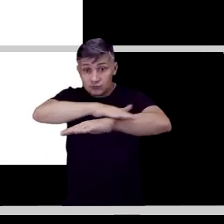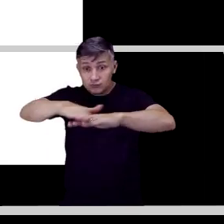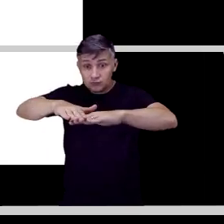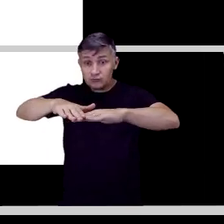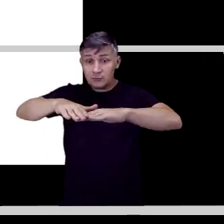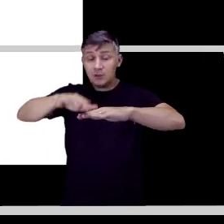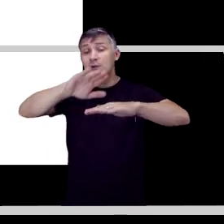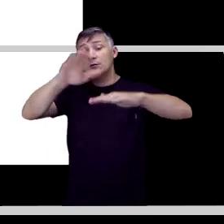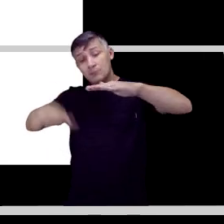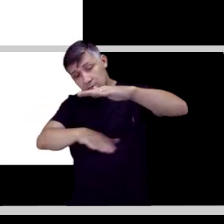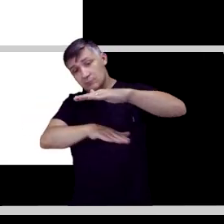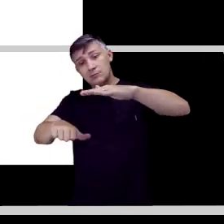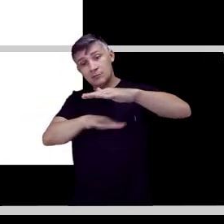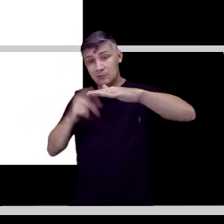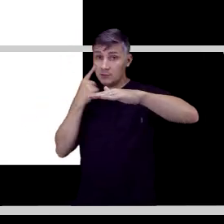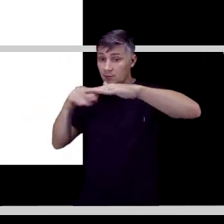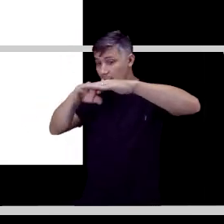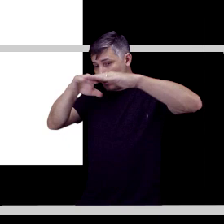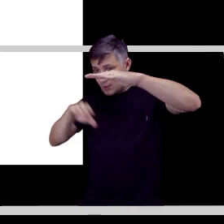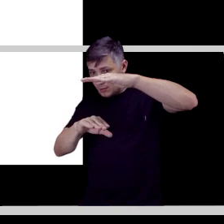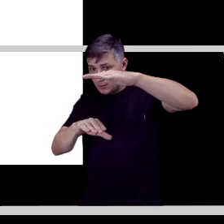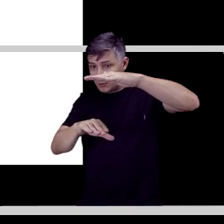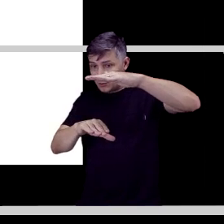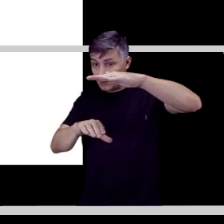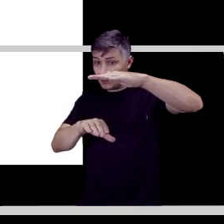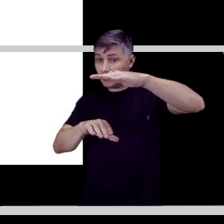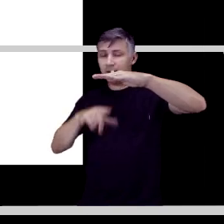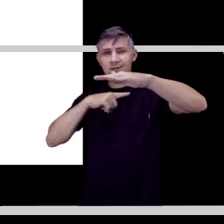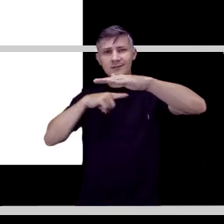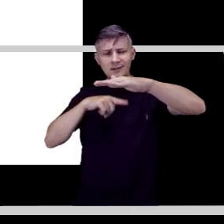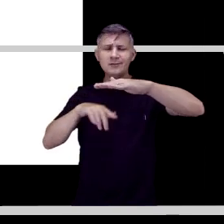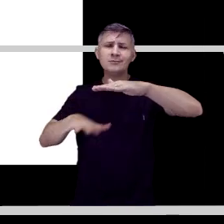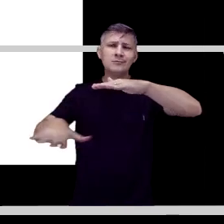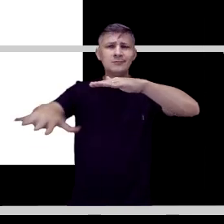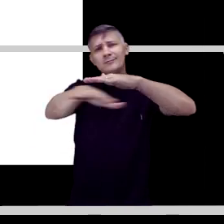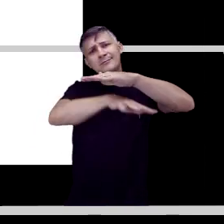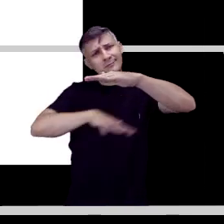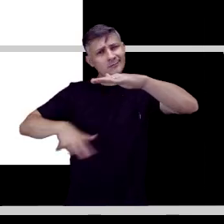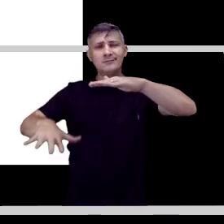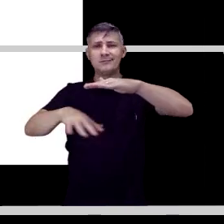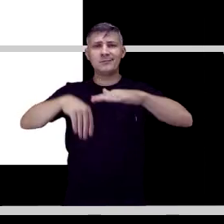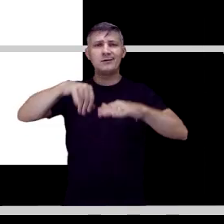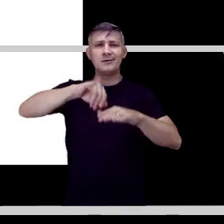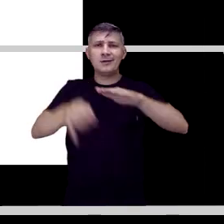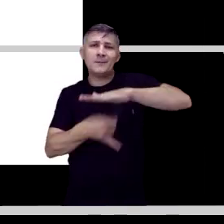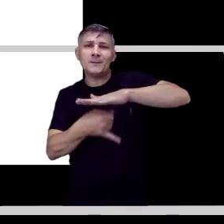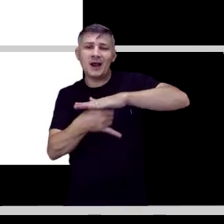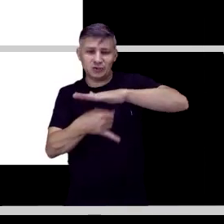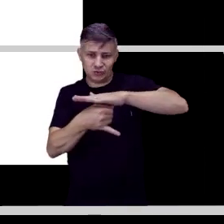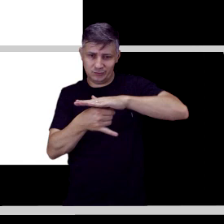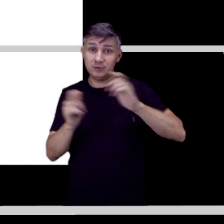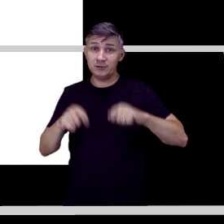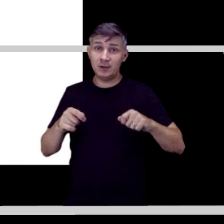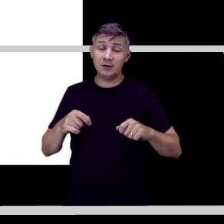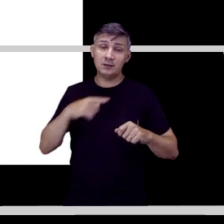central, e um nível superior, né, que cria um mirante em um belvedere que circula todo esse espaço e que